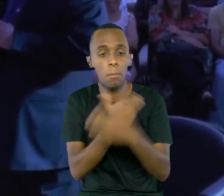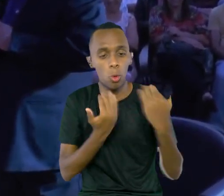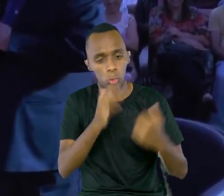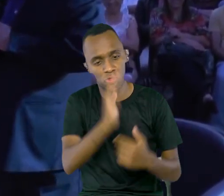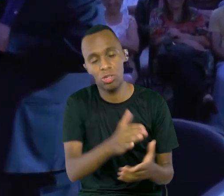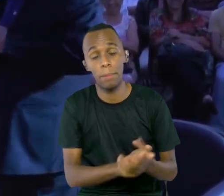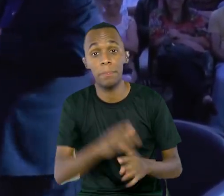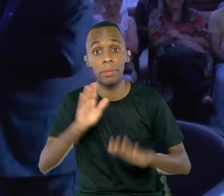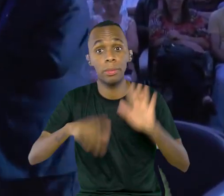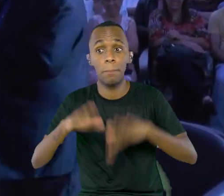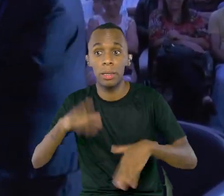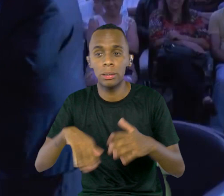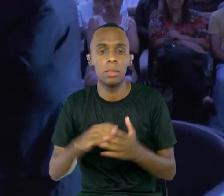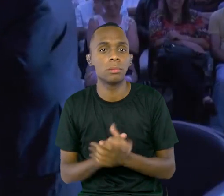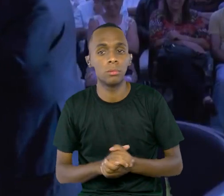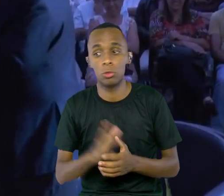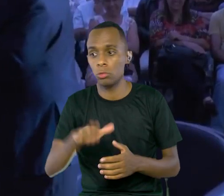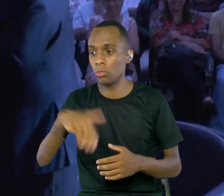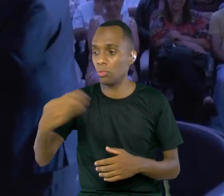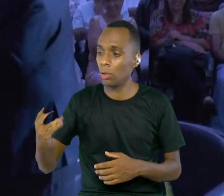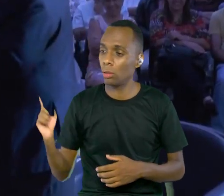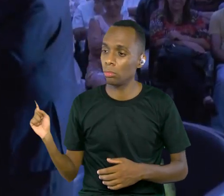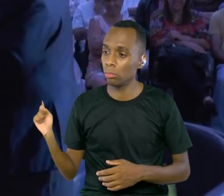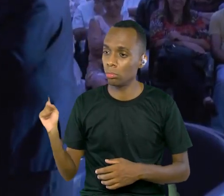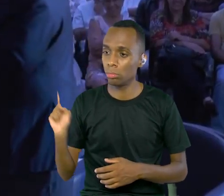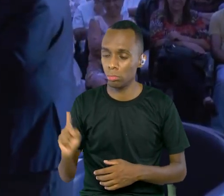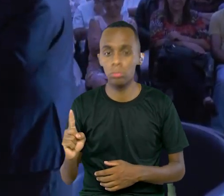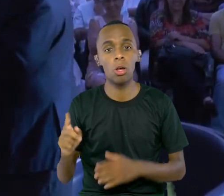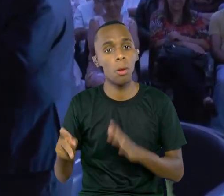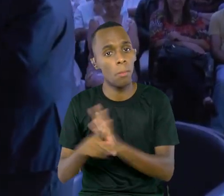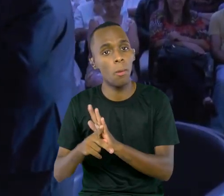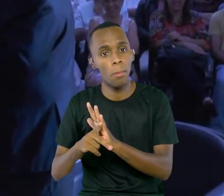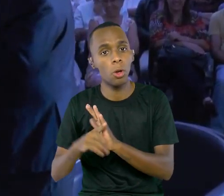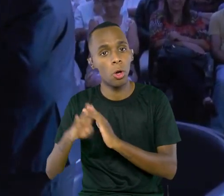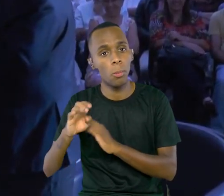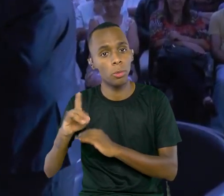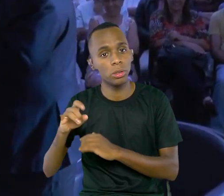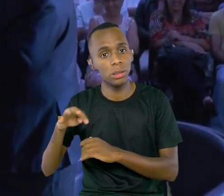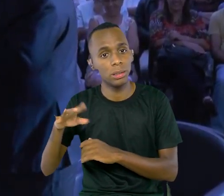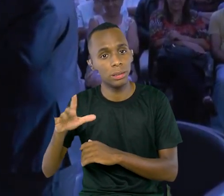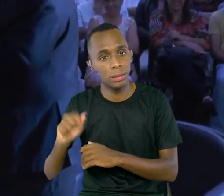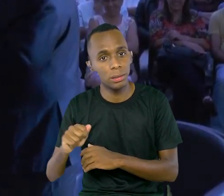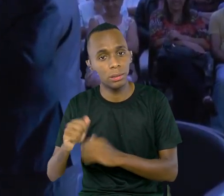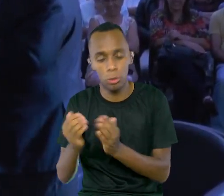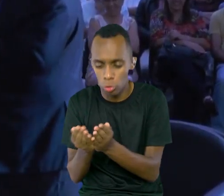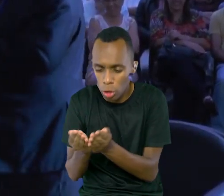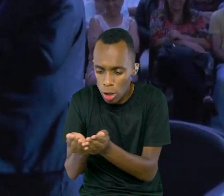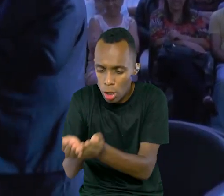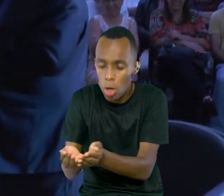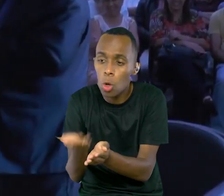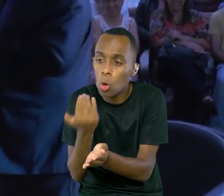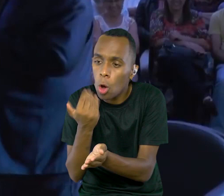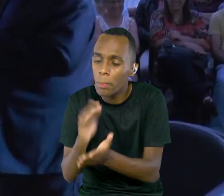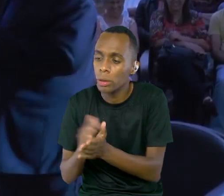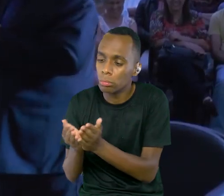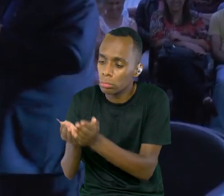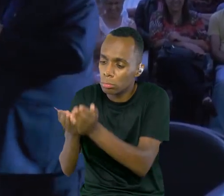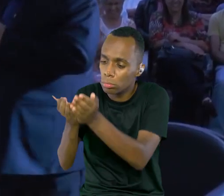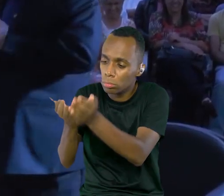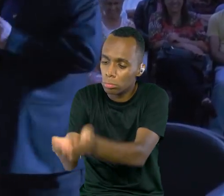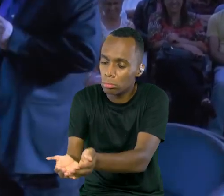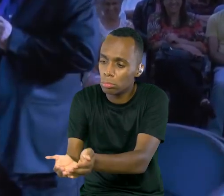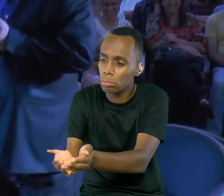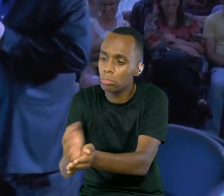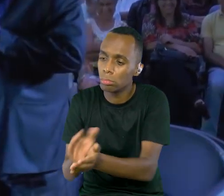honrar. De repente, no túmulo ao lado vem chegando um budista trazendo umas tigelinhas com comida